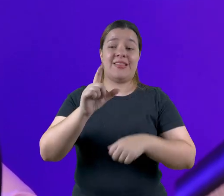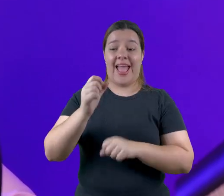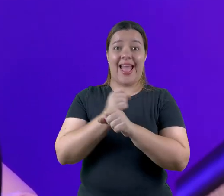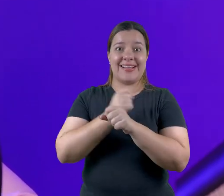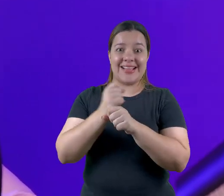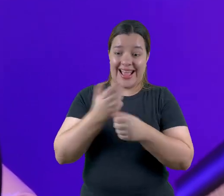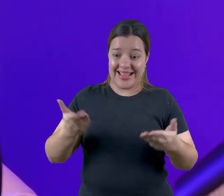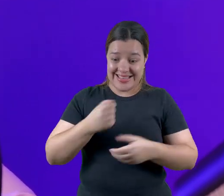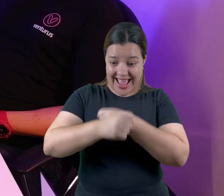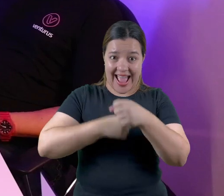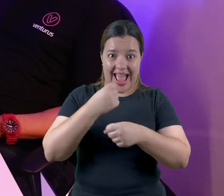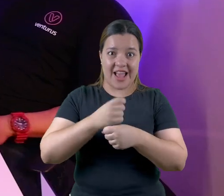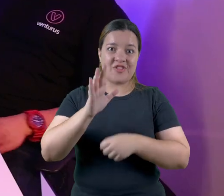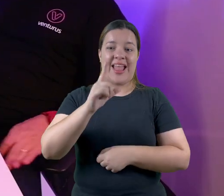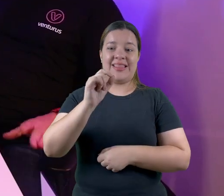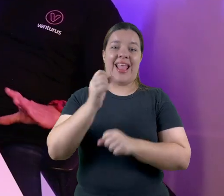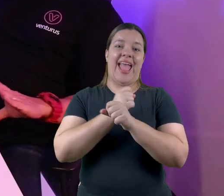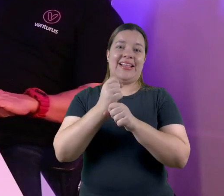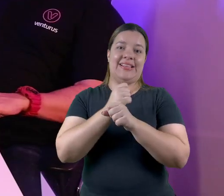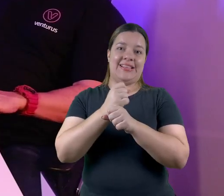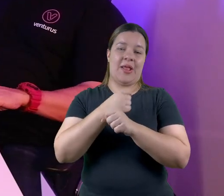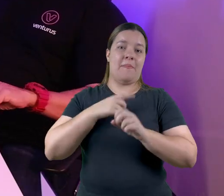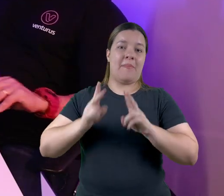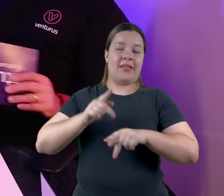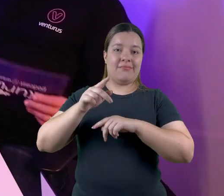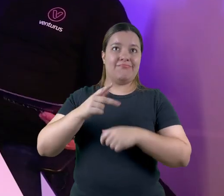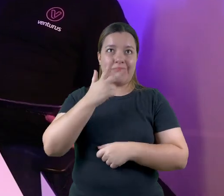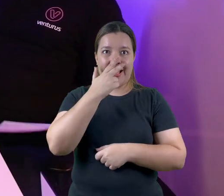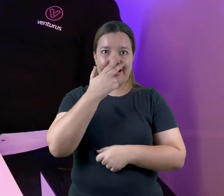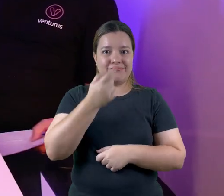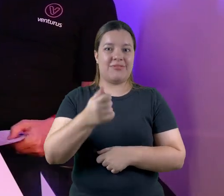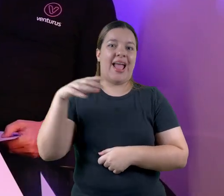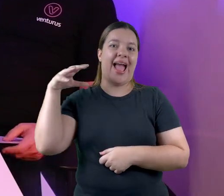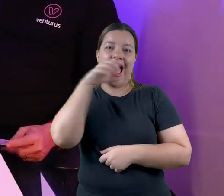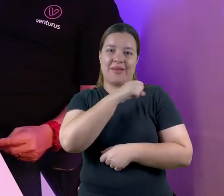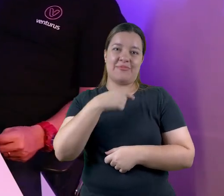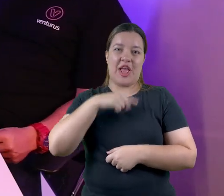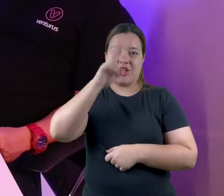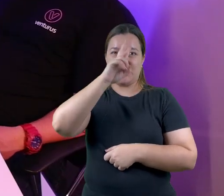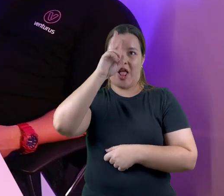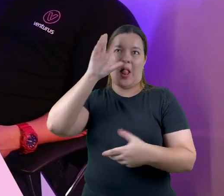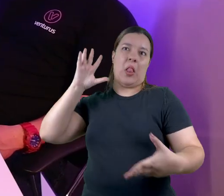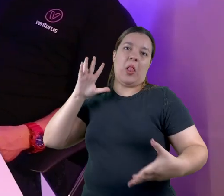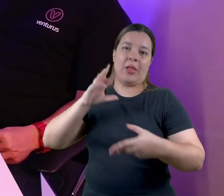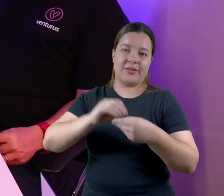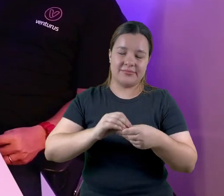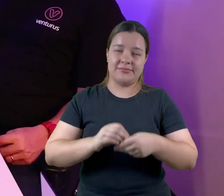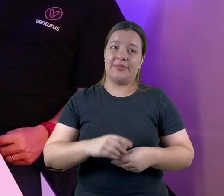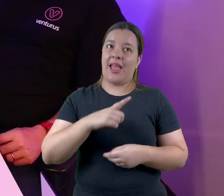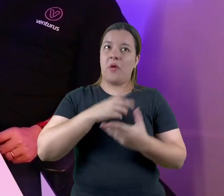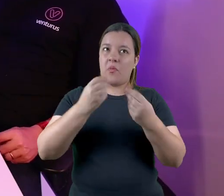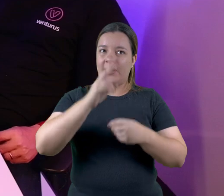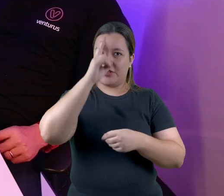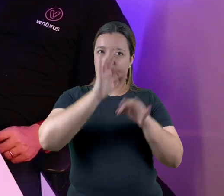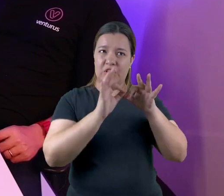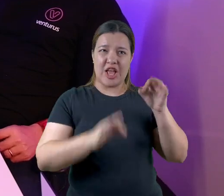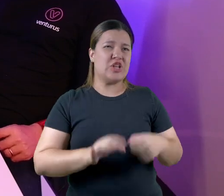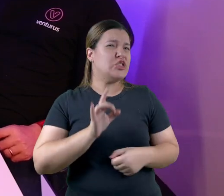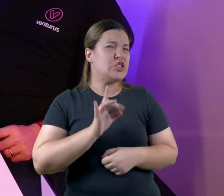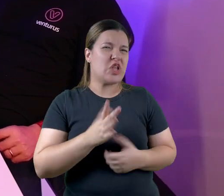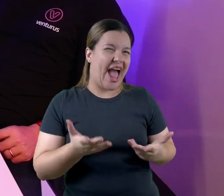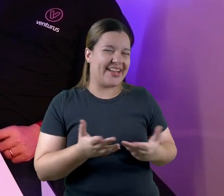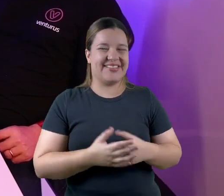há 10 anos já esse ano já vai fazer 10 anos como então rapidamente falando né porque tem muita história só